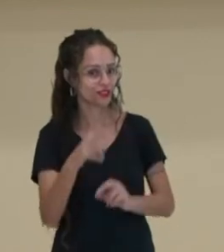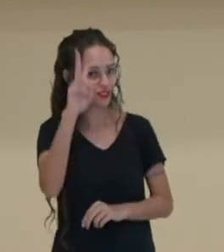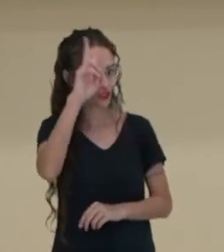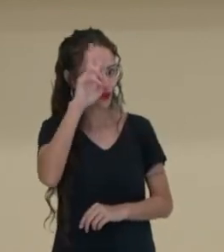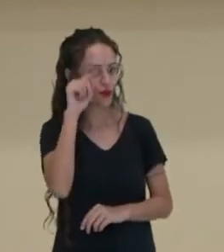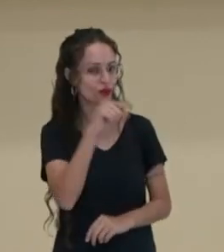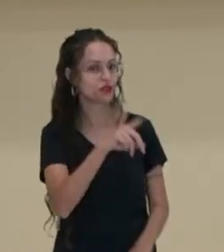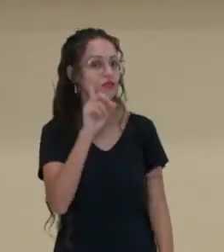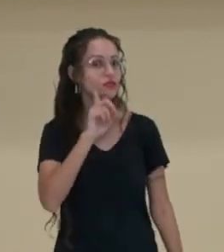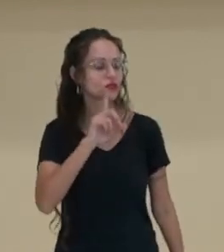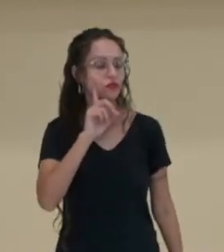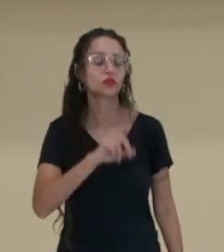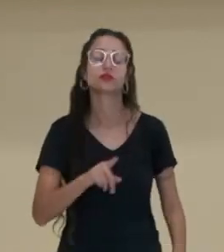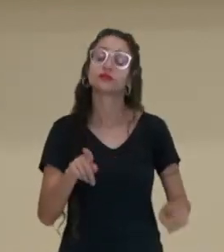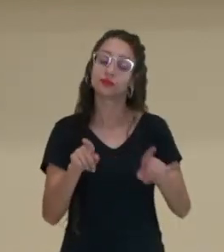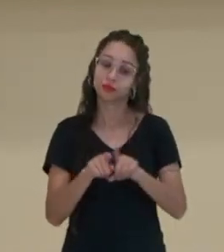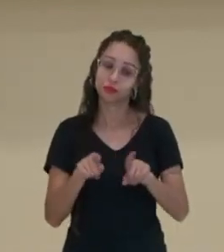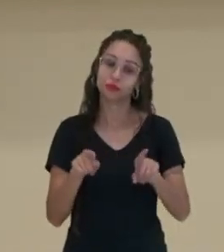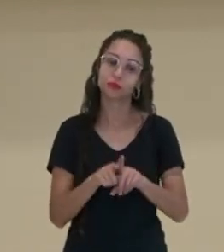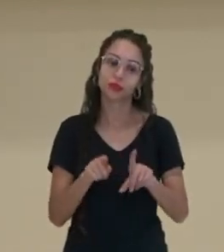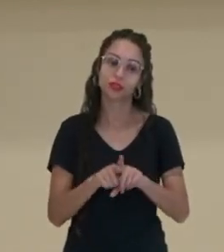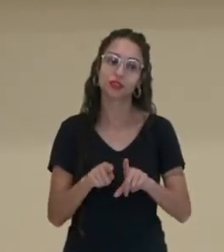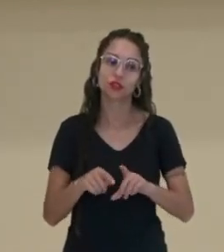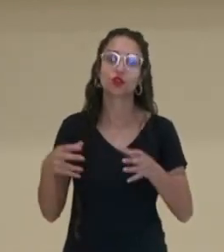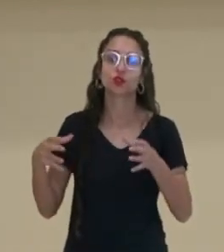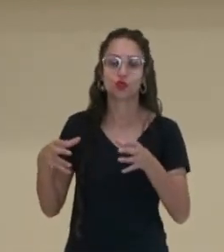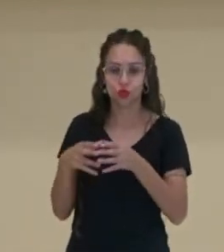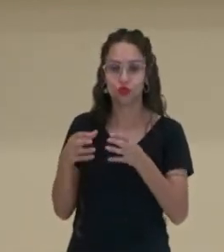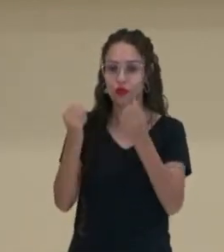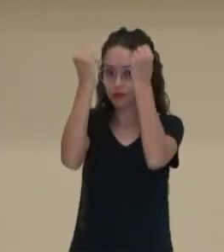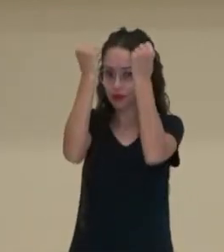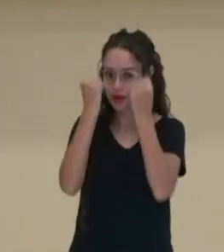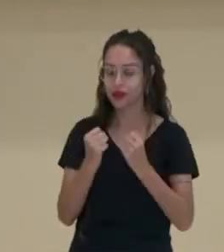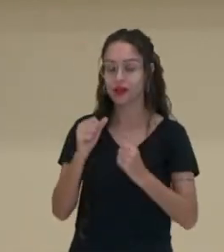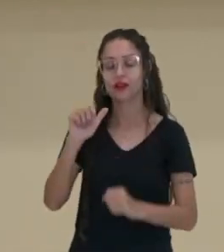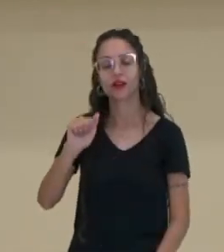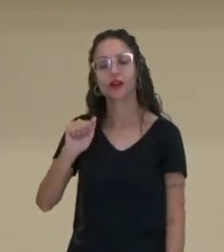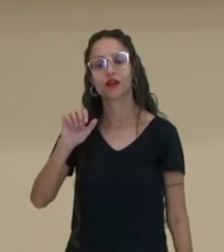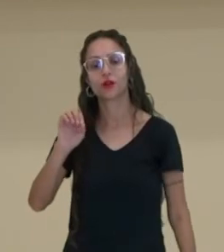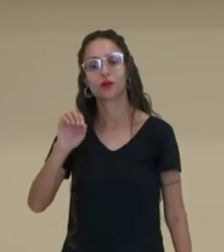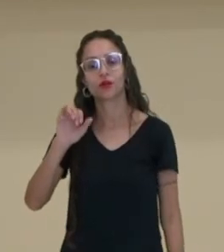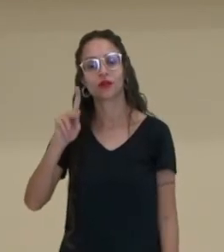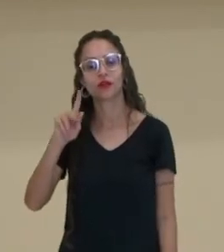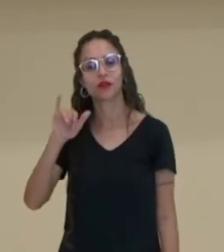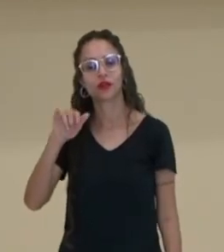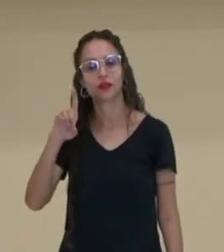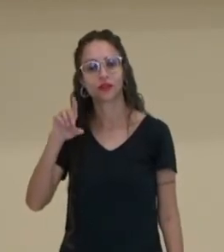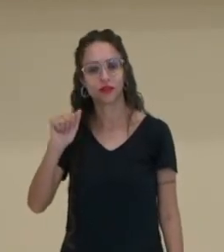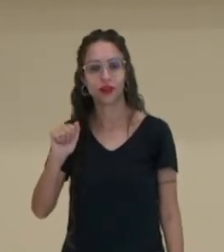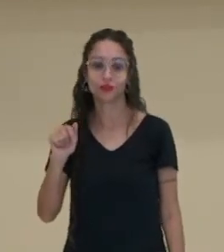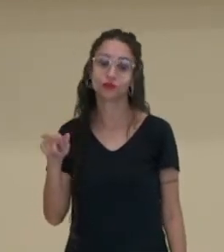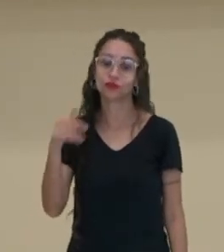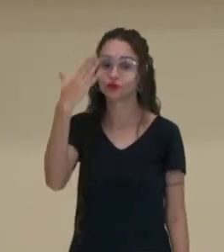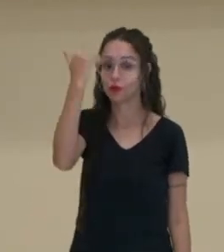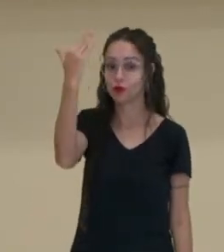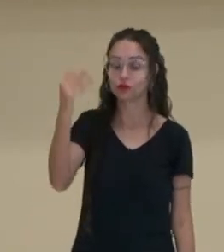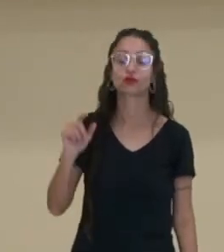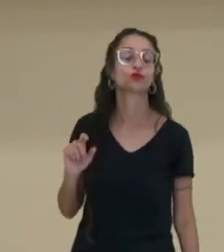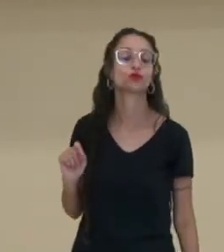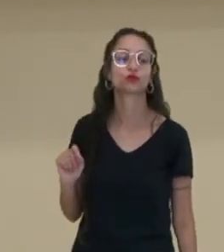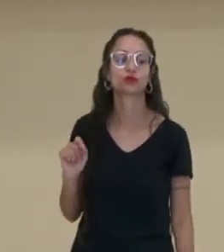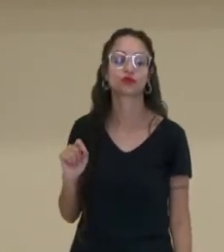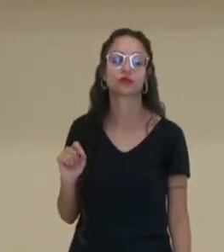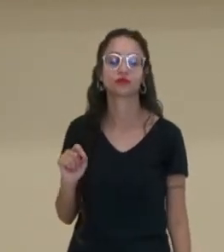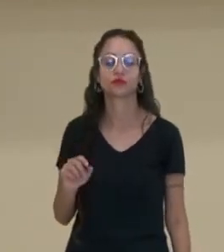Estados Unidos, inclusive com um grupo terrorista Al-Qaeda, né? Do famoso, ou melhor, né?